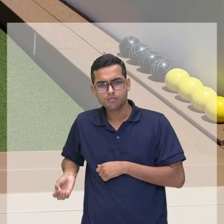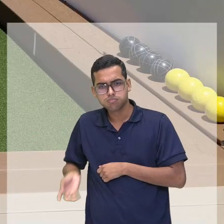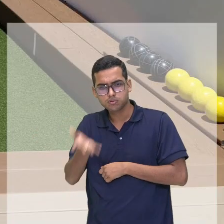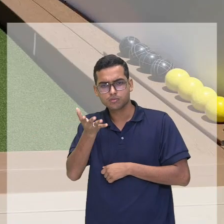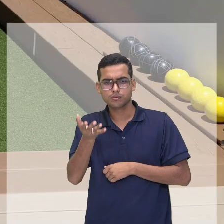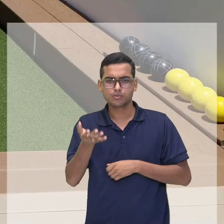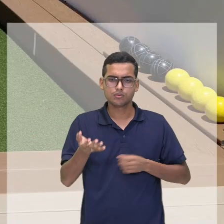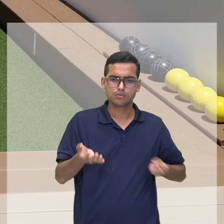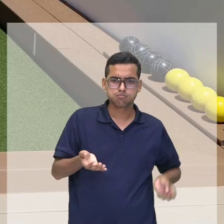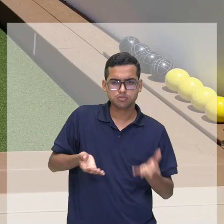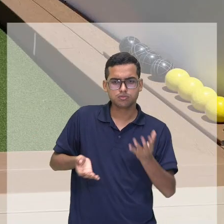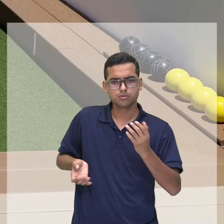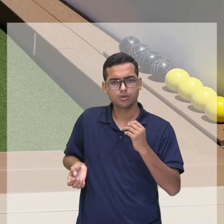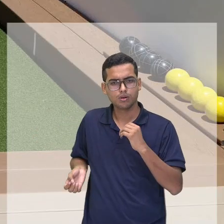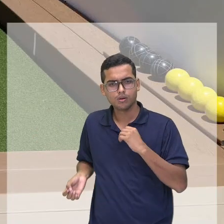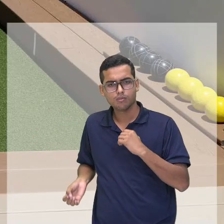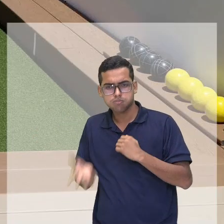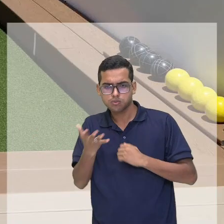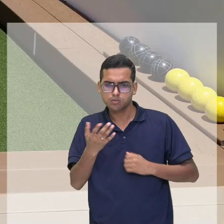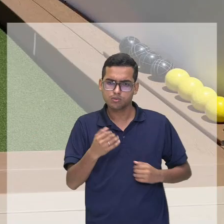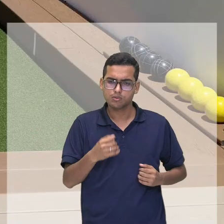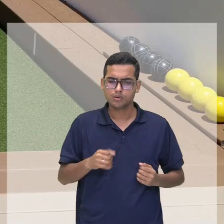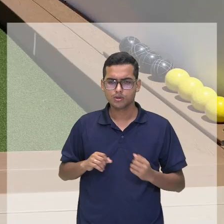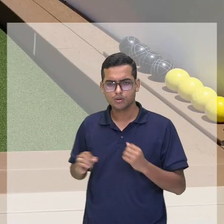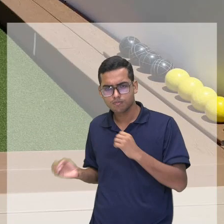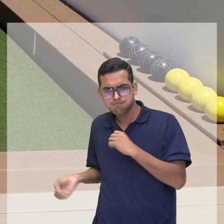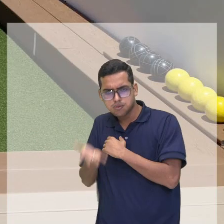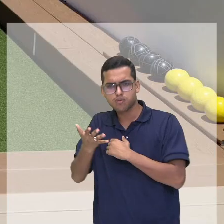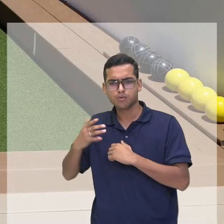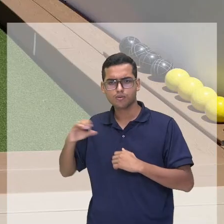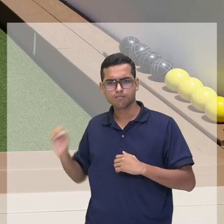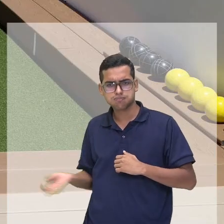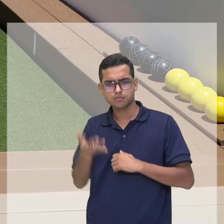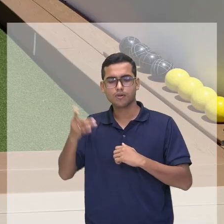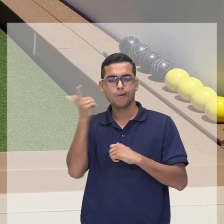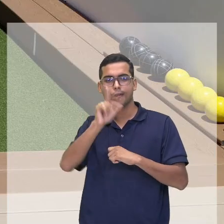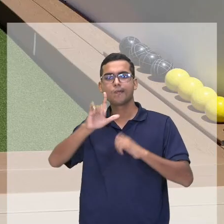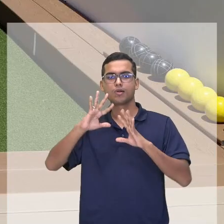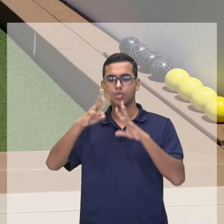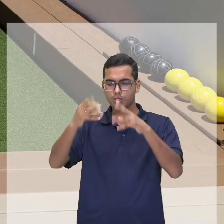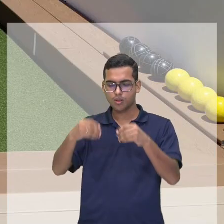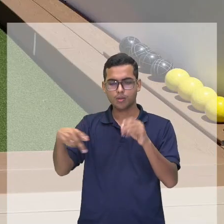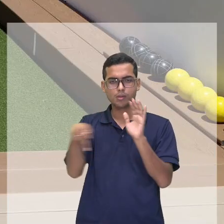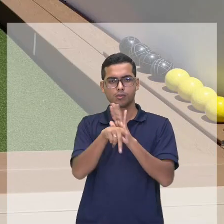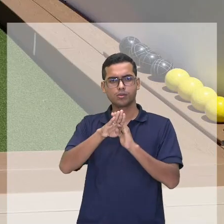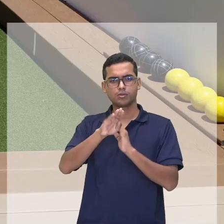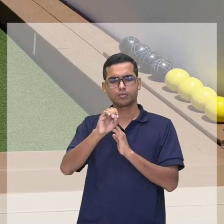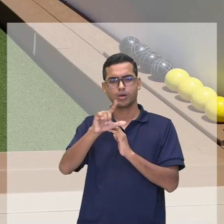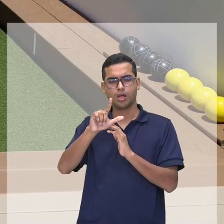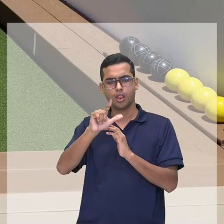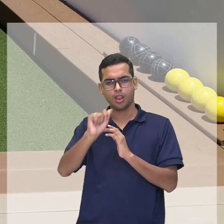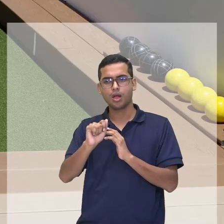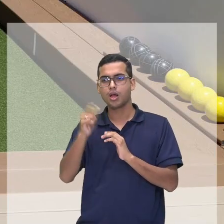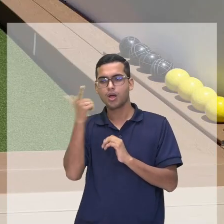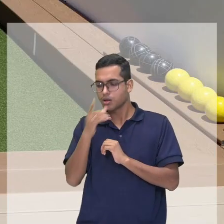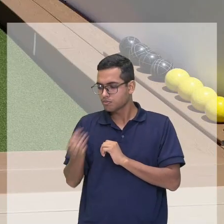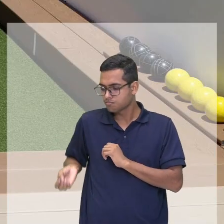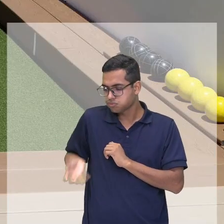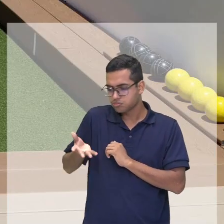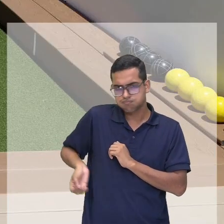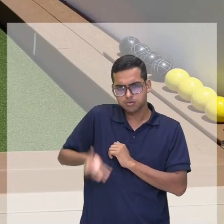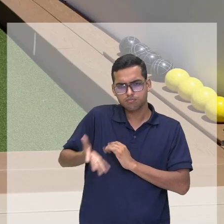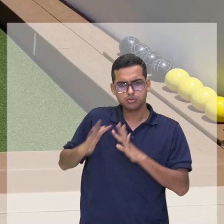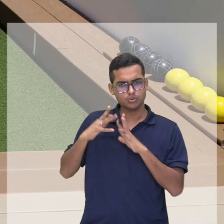Começa jogando uma, joga outra, até terminar todas as bolas. E aí, depois que jogou todas as bolas, é a